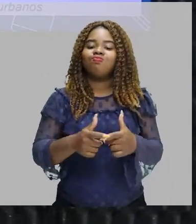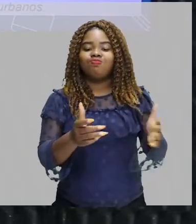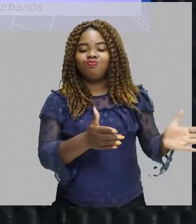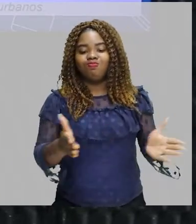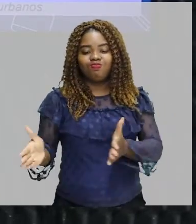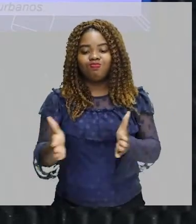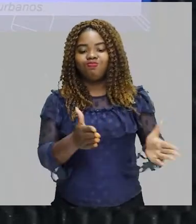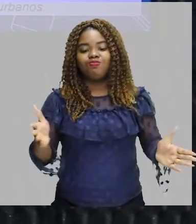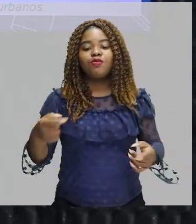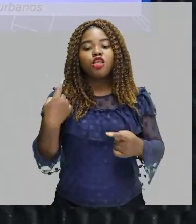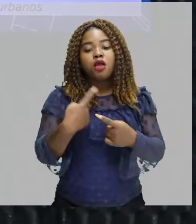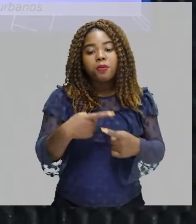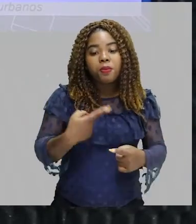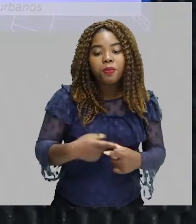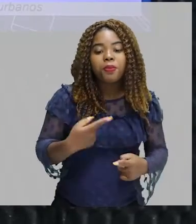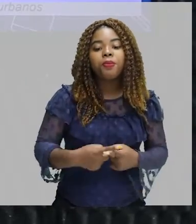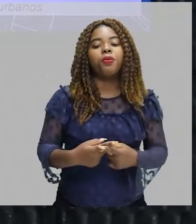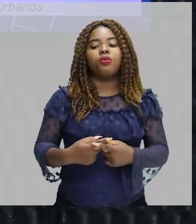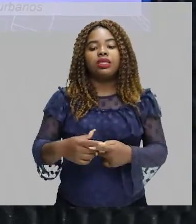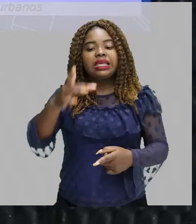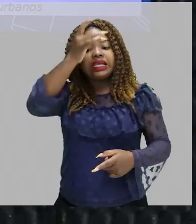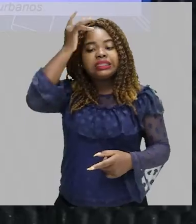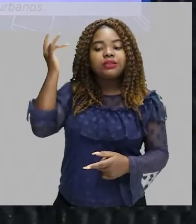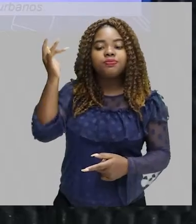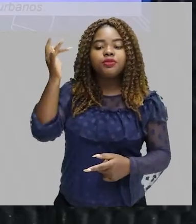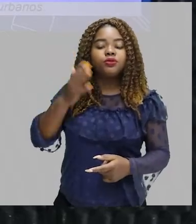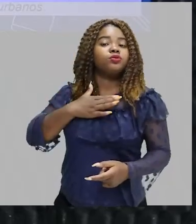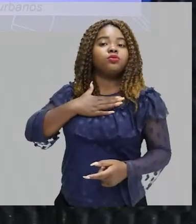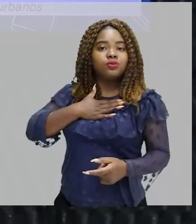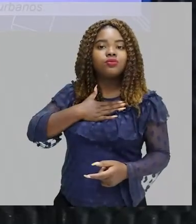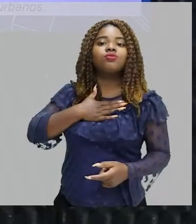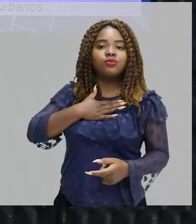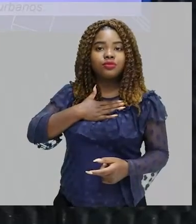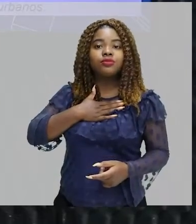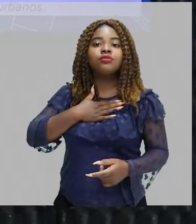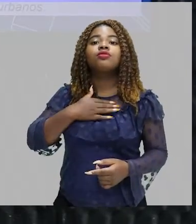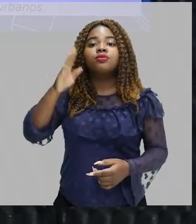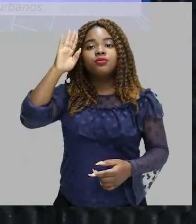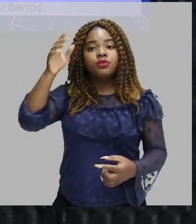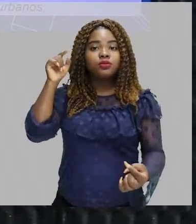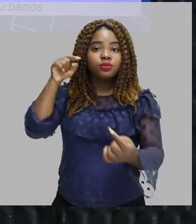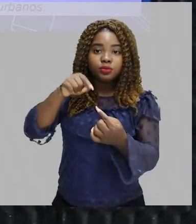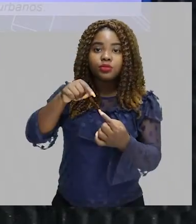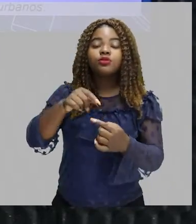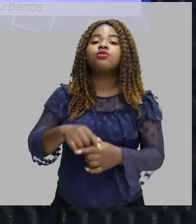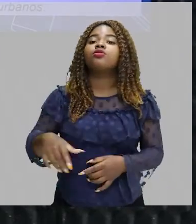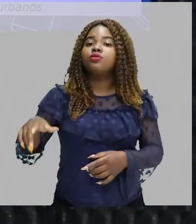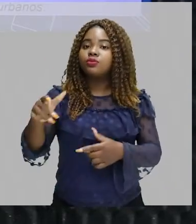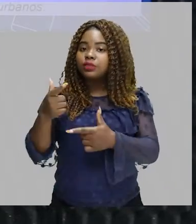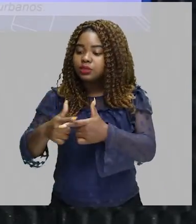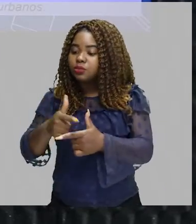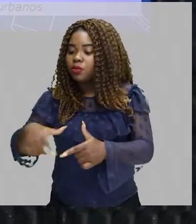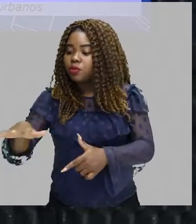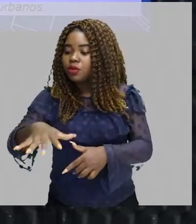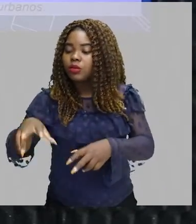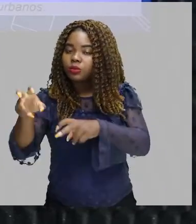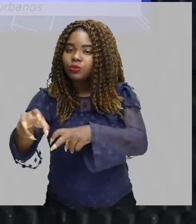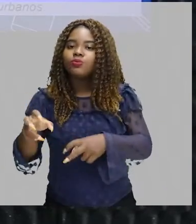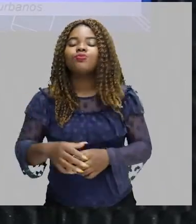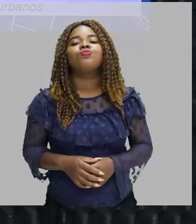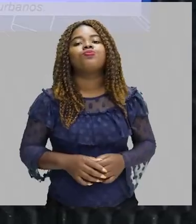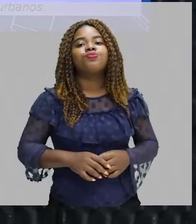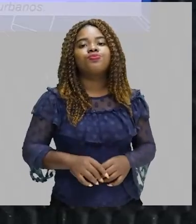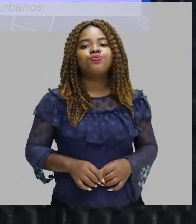se tornaram atrativos populacionais, principalmente objetivos, né, desse êxodo rural. Bacana? Facinho,